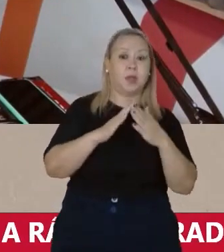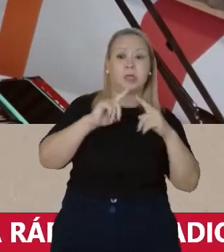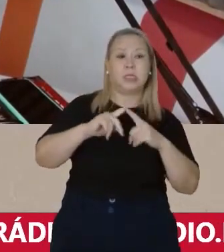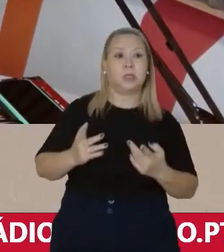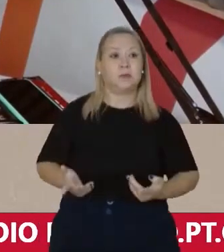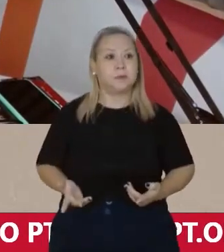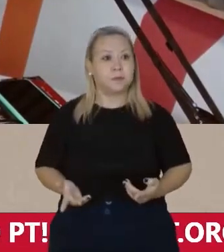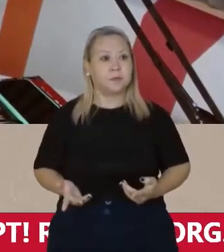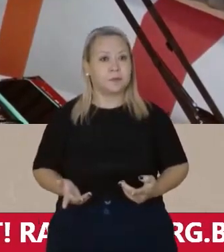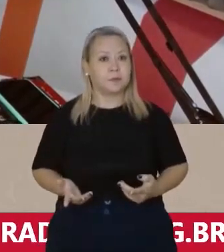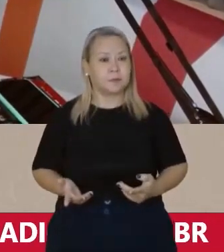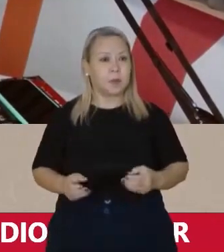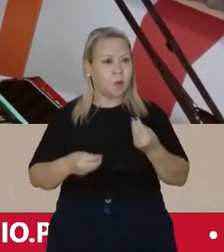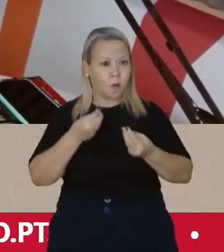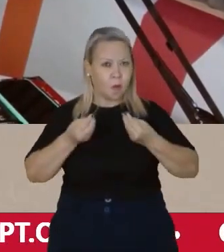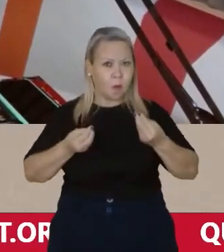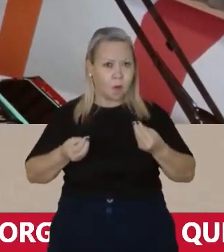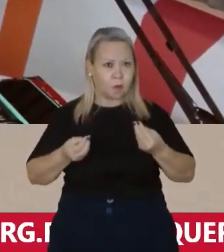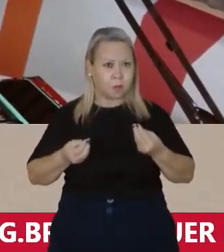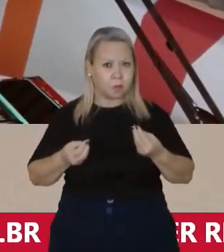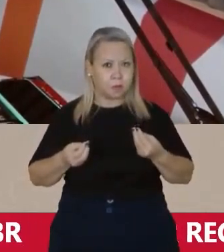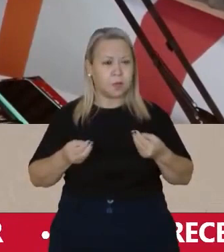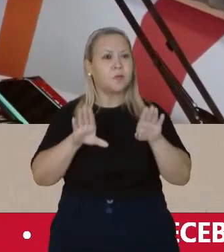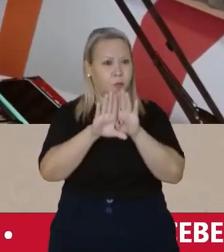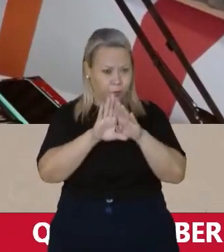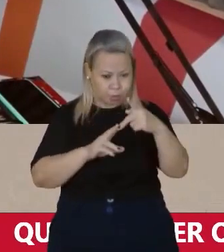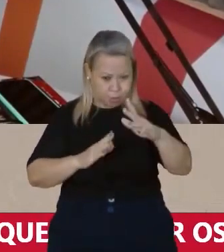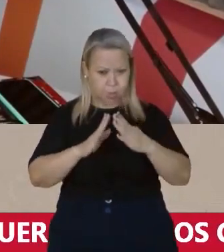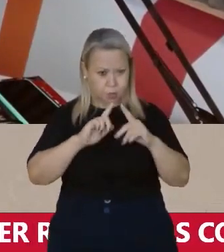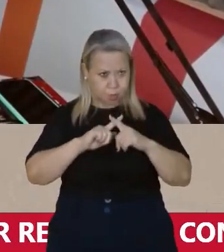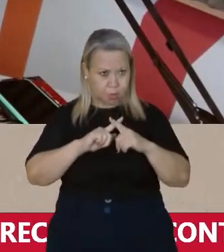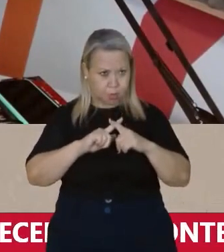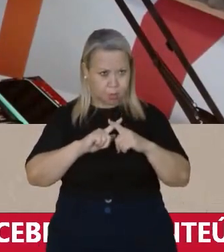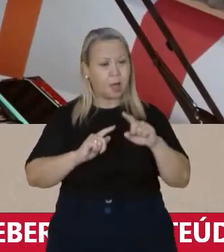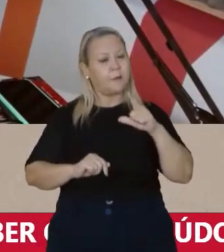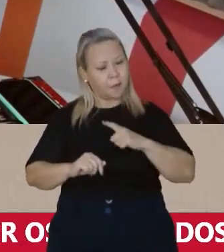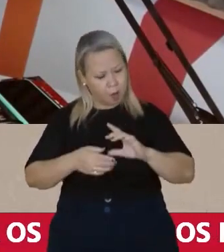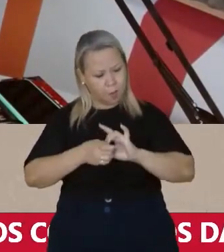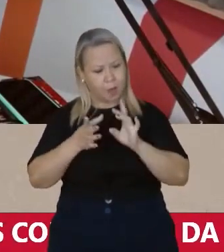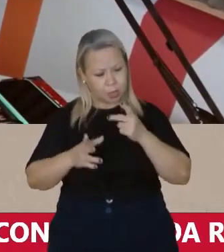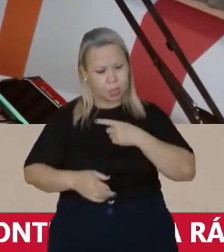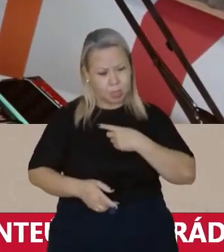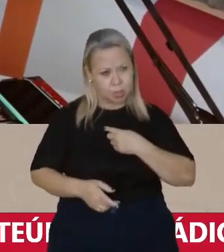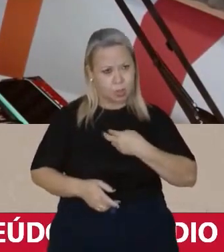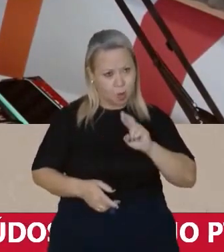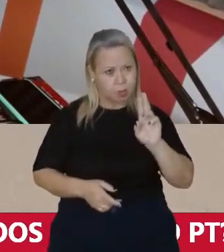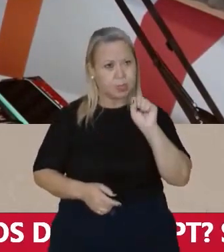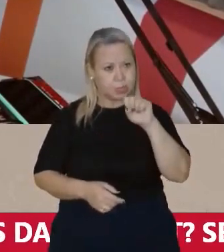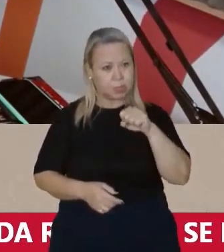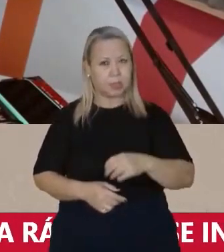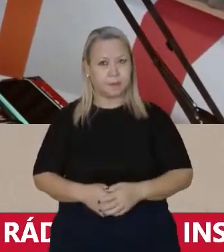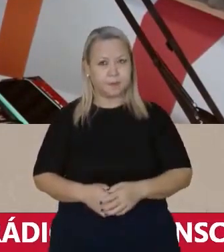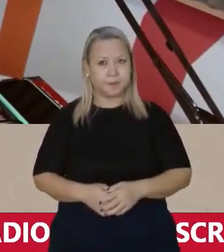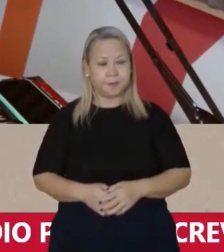fechar a igreja, não vai ter liberdade religiosa. A igreja foi fechada? Só pensar. A gente tem que trazer, quando se discute com o extremismo bolsonarista, a